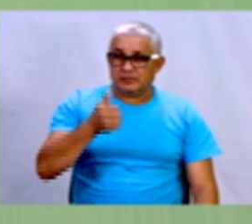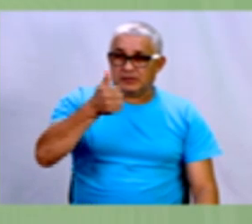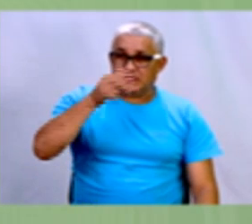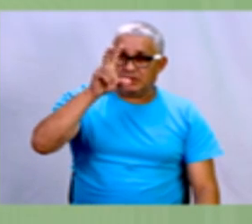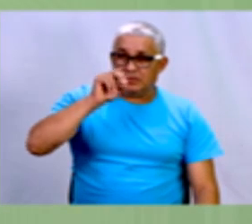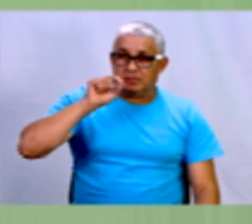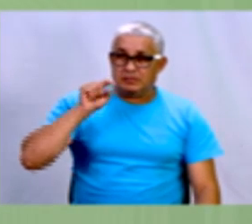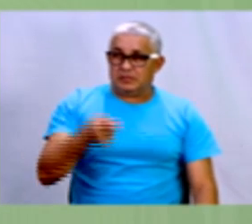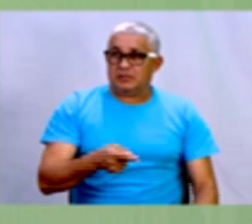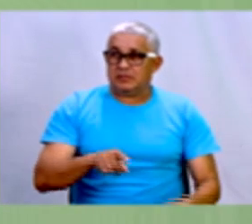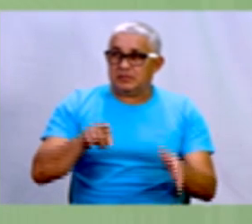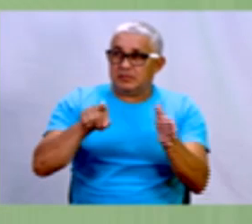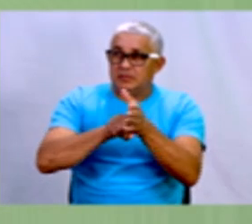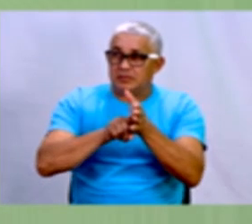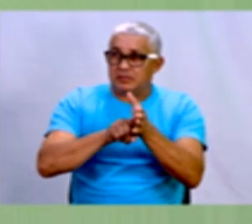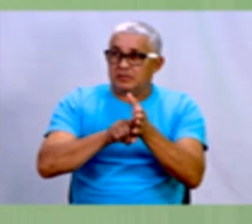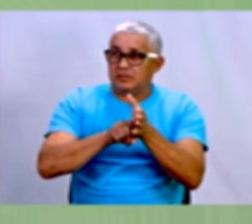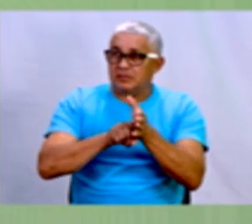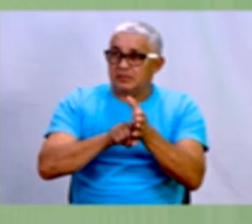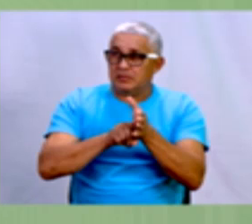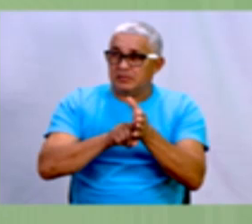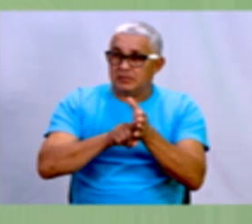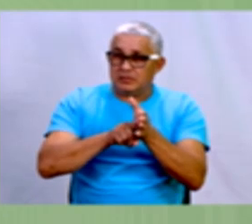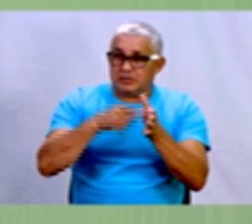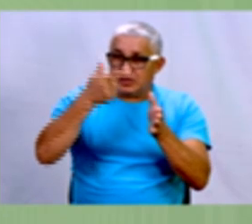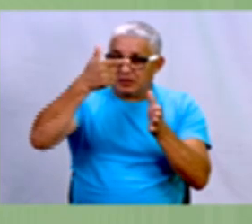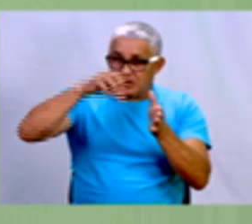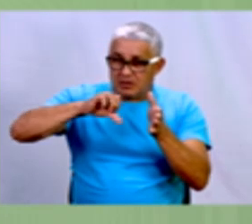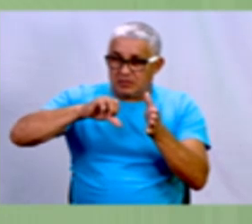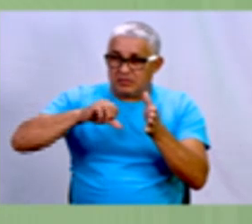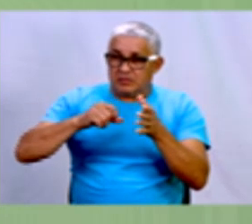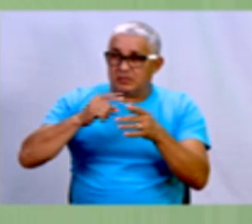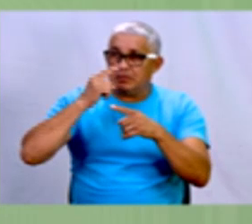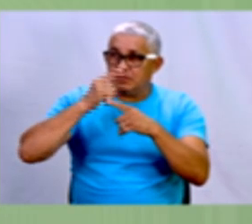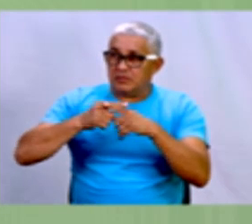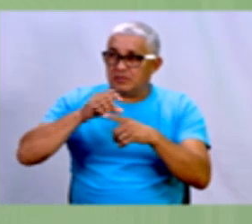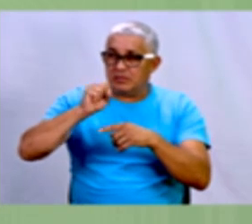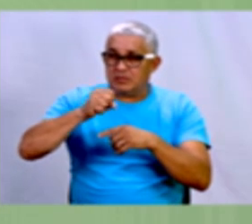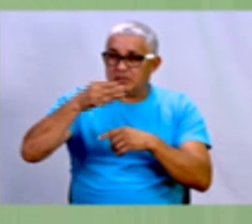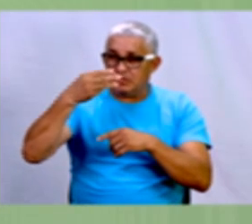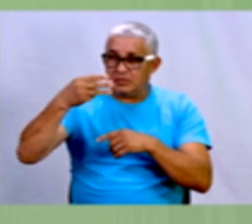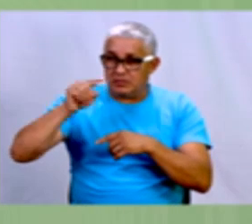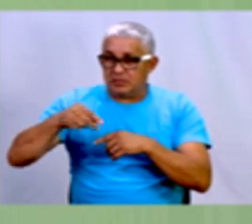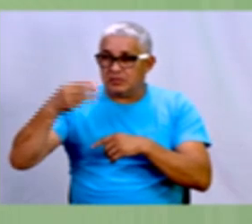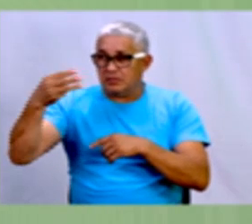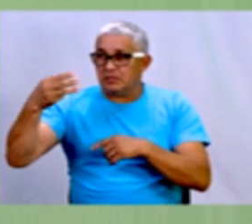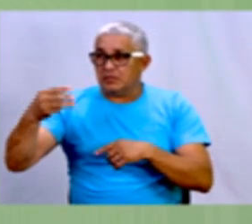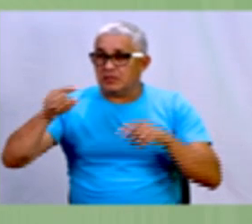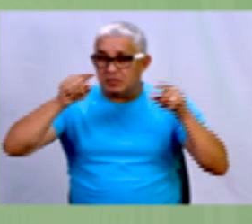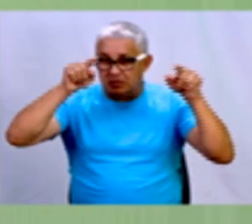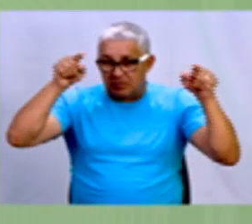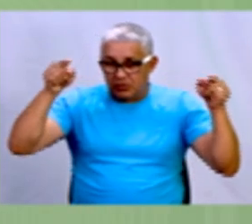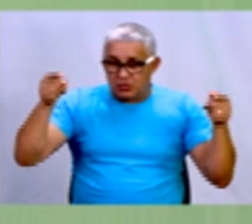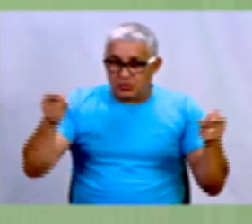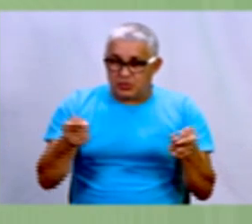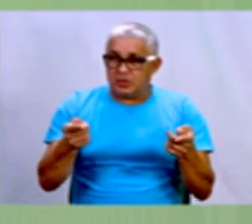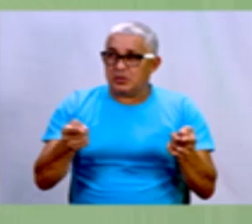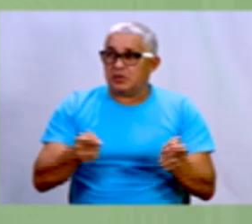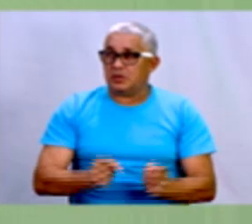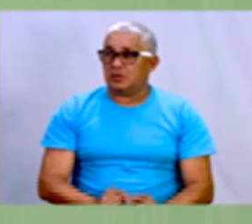mil menos, quanto que é 30 menos 1? 29, vezes 833,33. Tudo isso